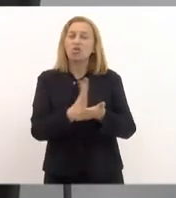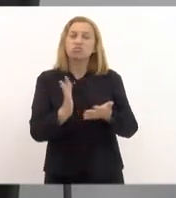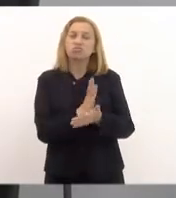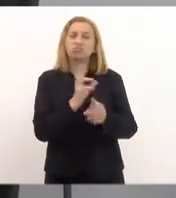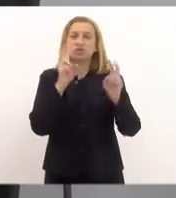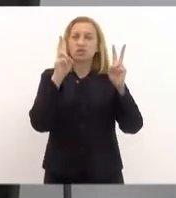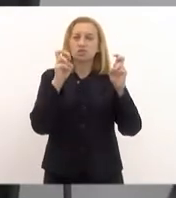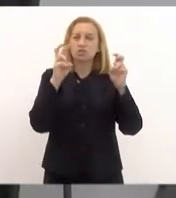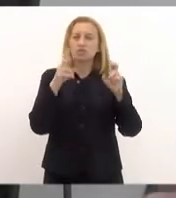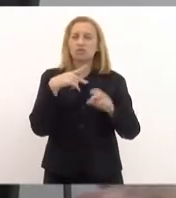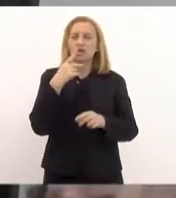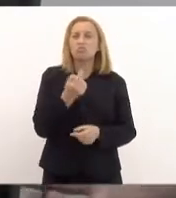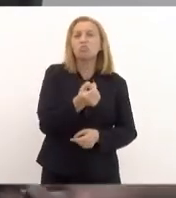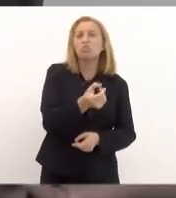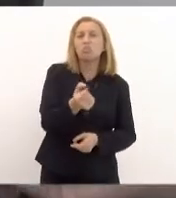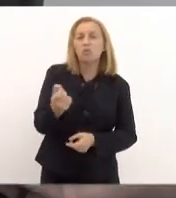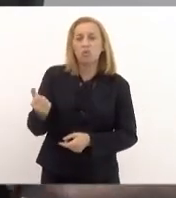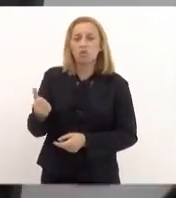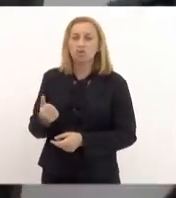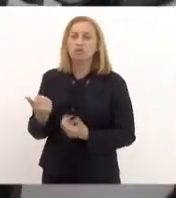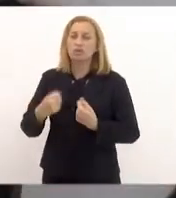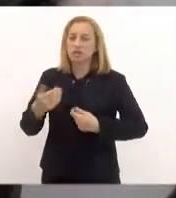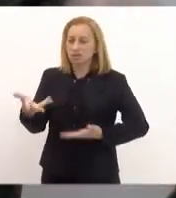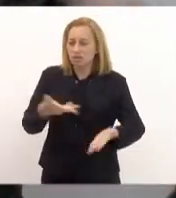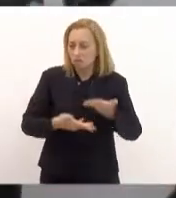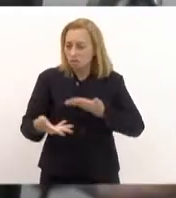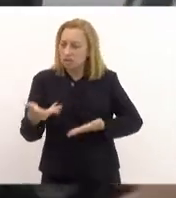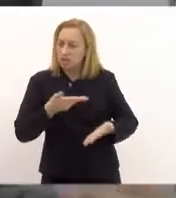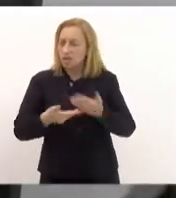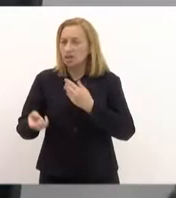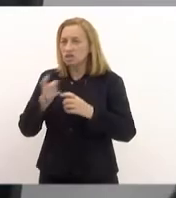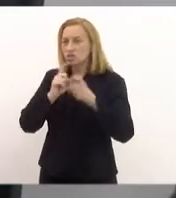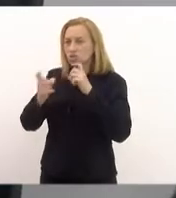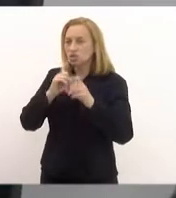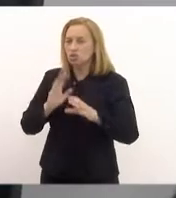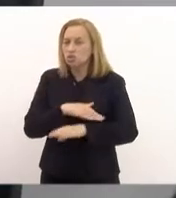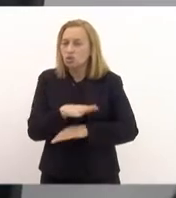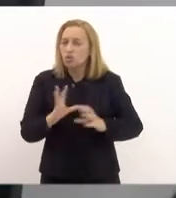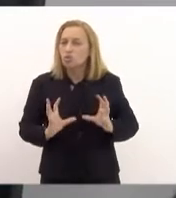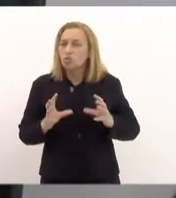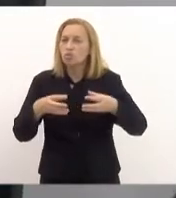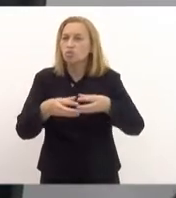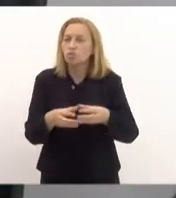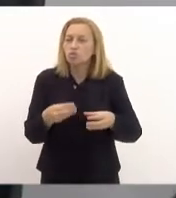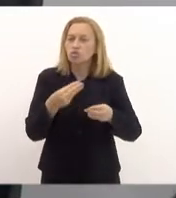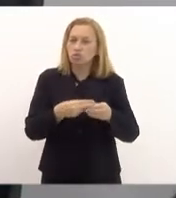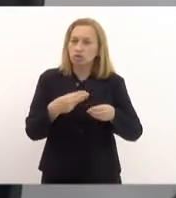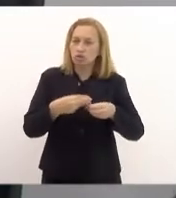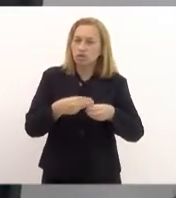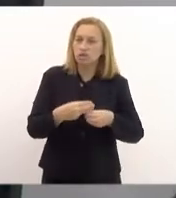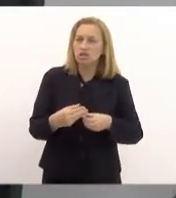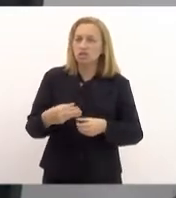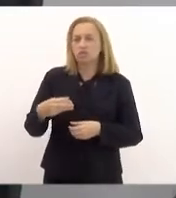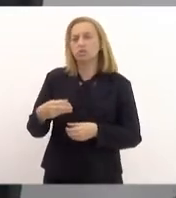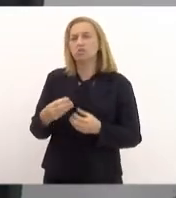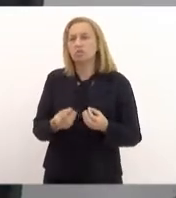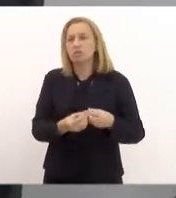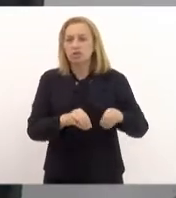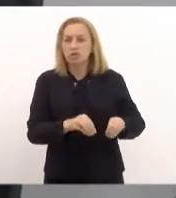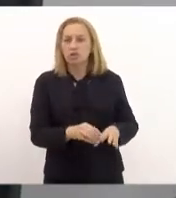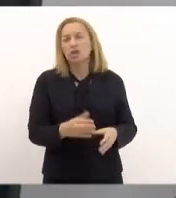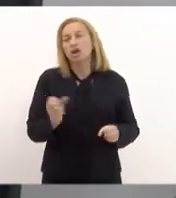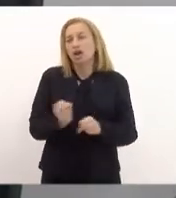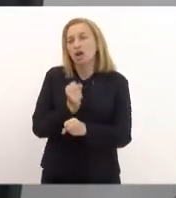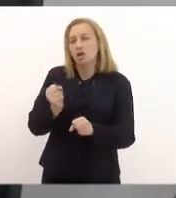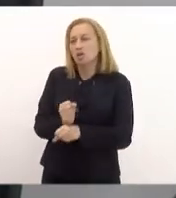seja dialogado, enfim, compartilhado, debatido com o conjunto de municípios metropolitanos diretamente afetados. Talvez a obra do